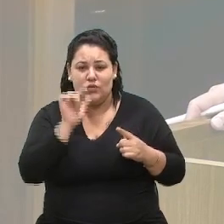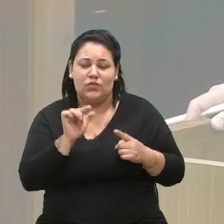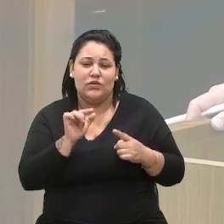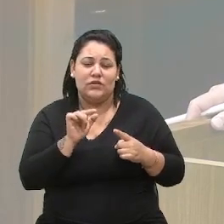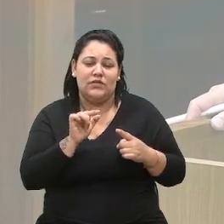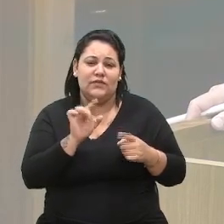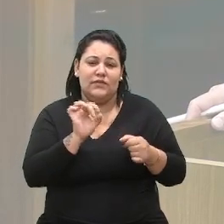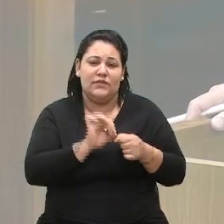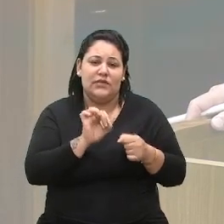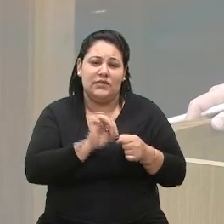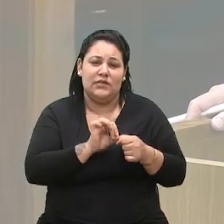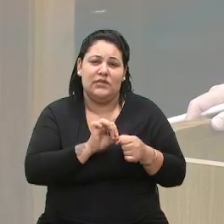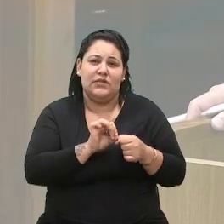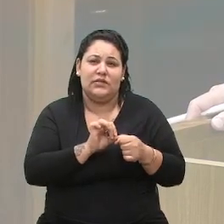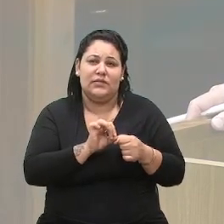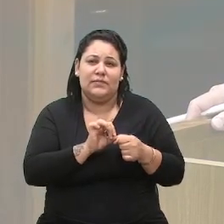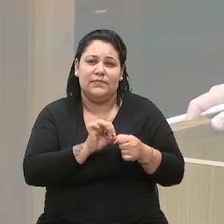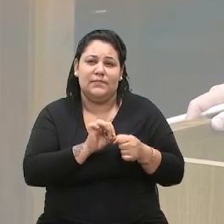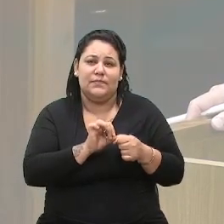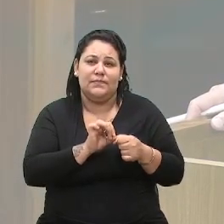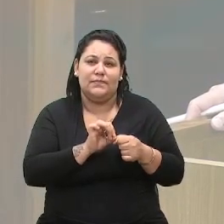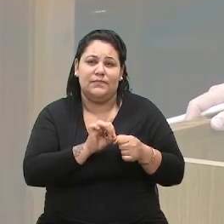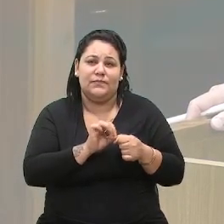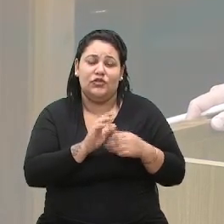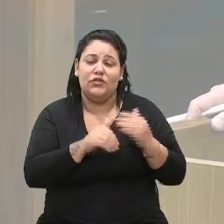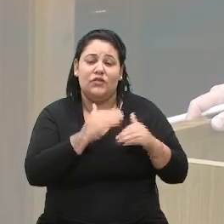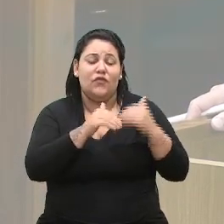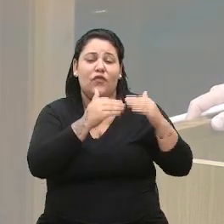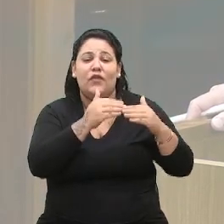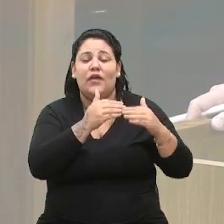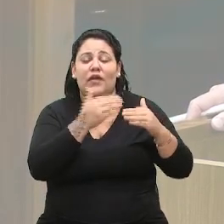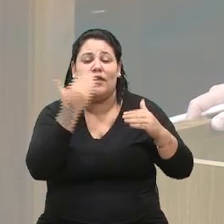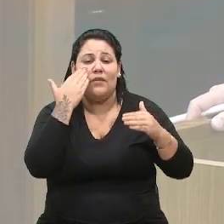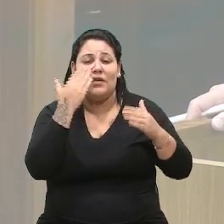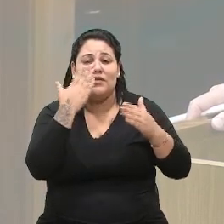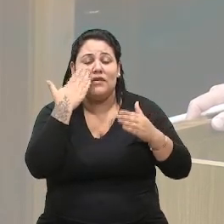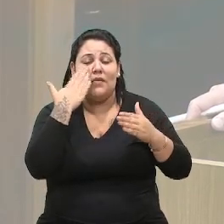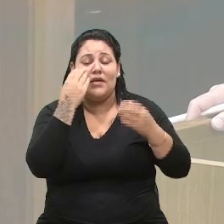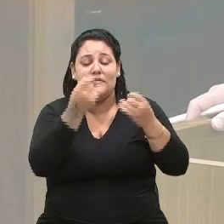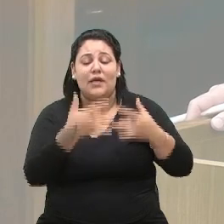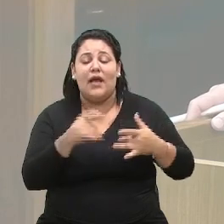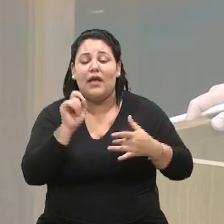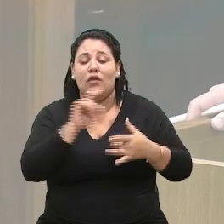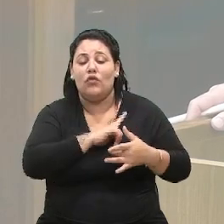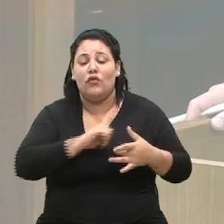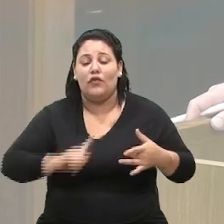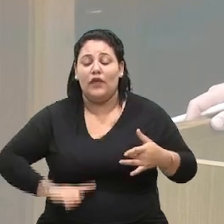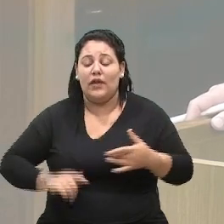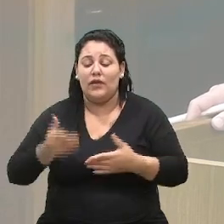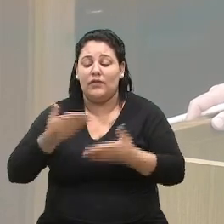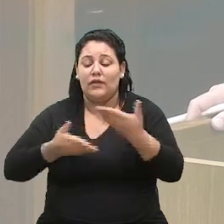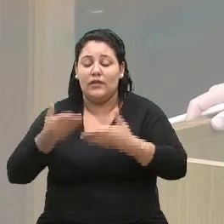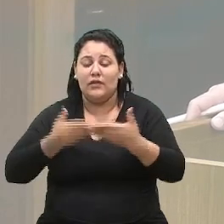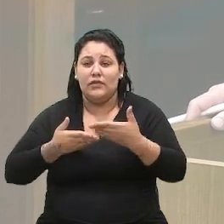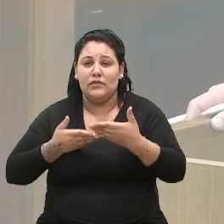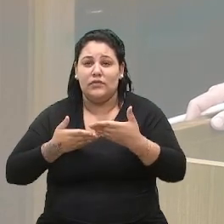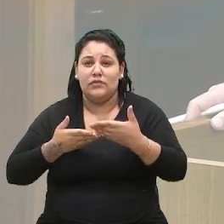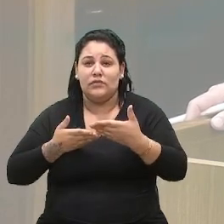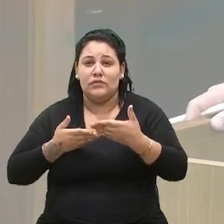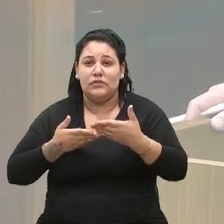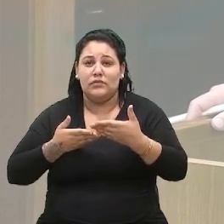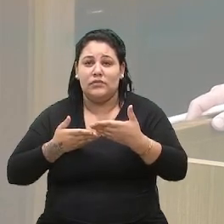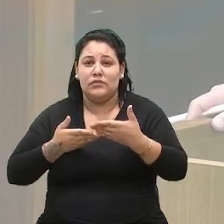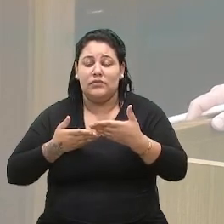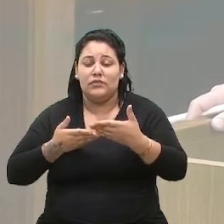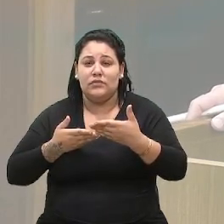narrativas de que o governo está tratando de modo com estas pessoas de situação de